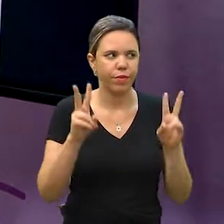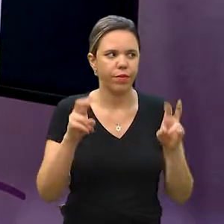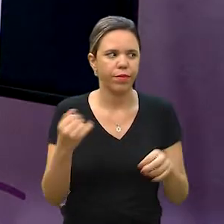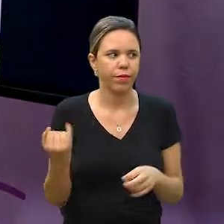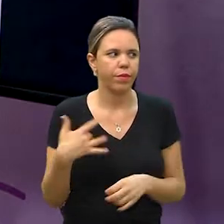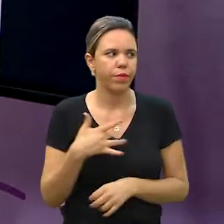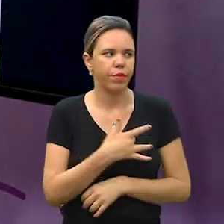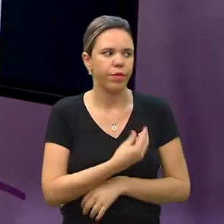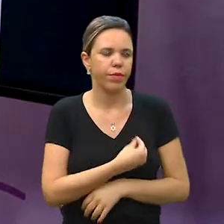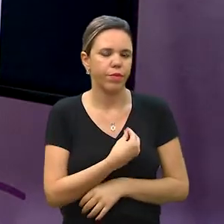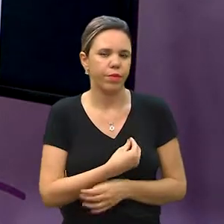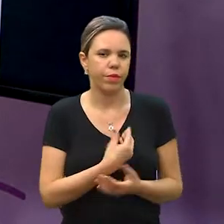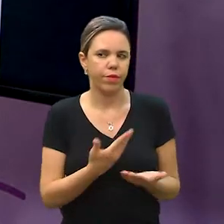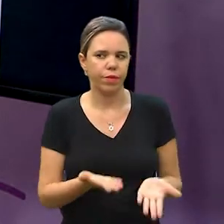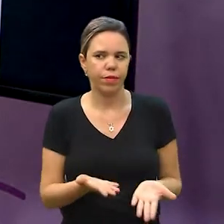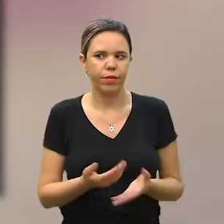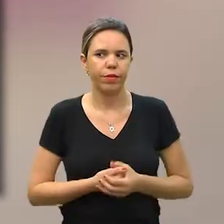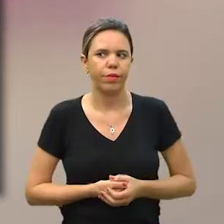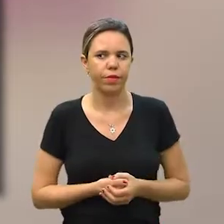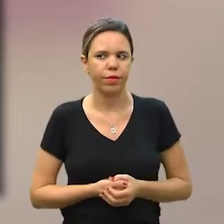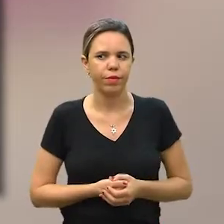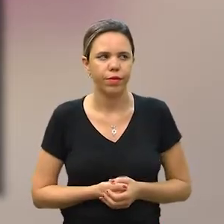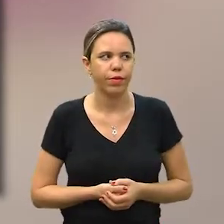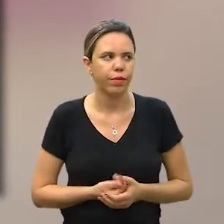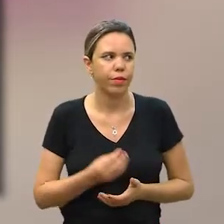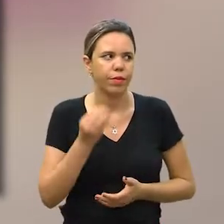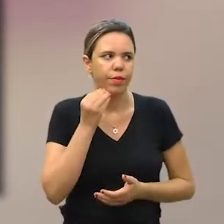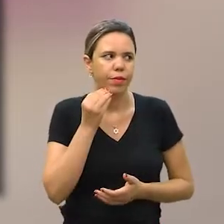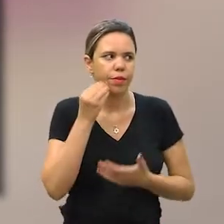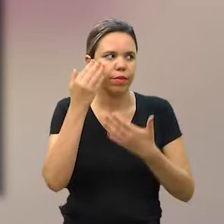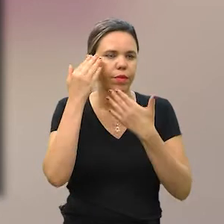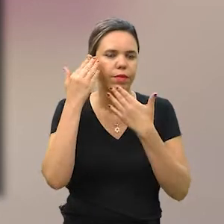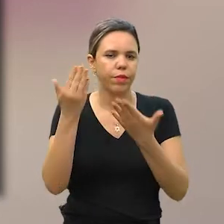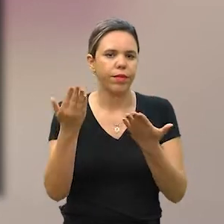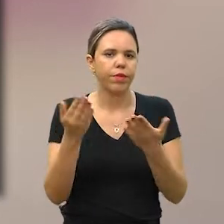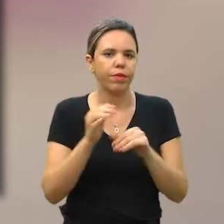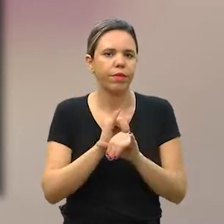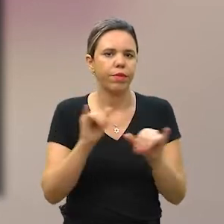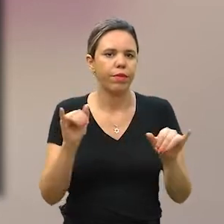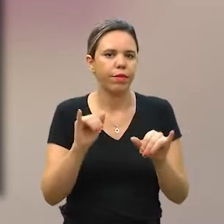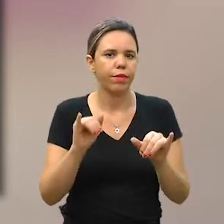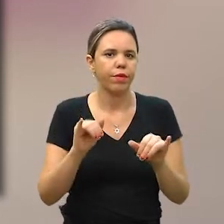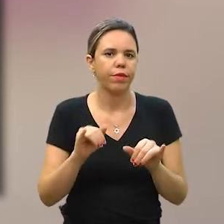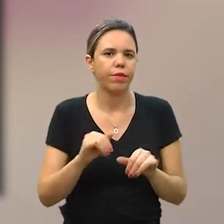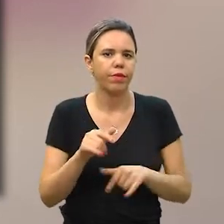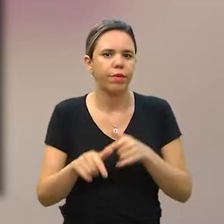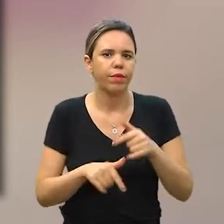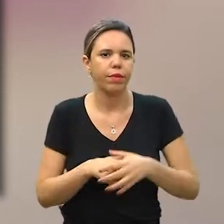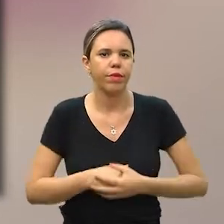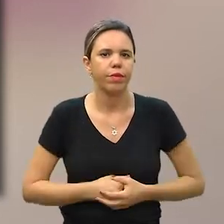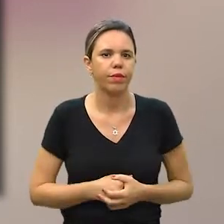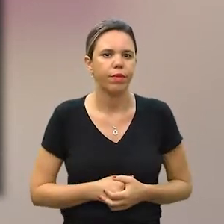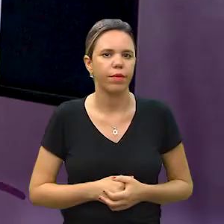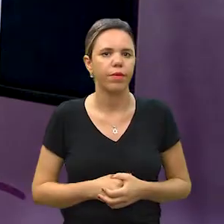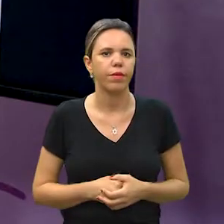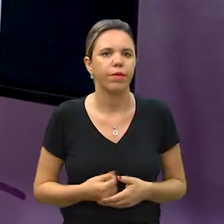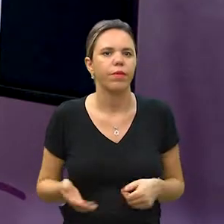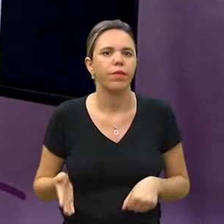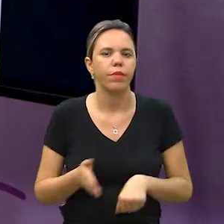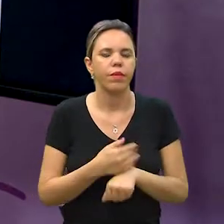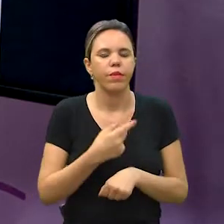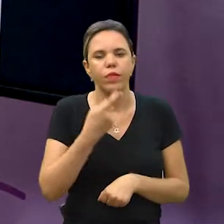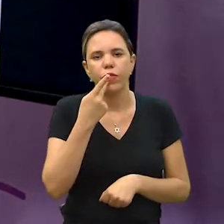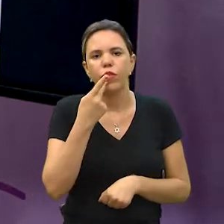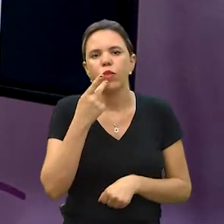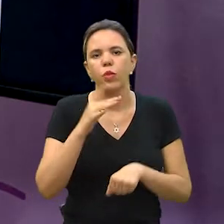sobre esse tema aqui no Saúde é Vida. Muito obrigada, querida. Agradeço a oportunidade, da gente estar difundindo o nosso trabalho, não é? Antes